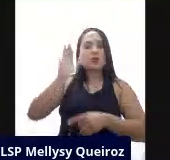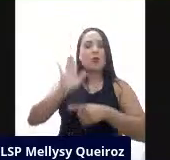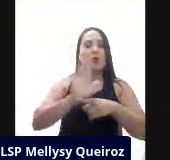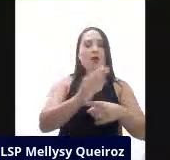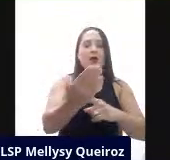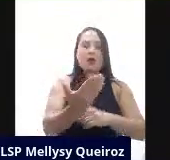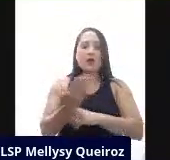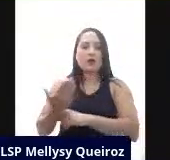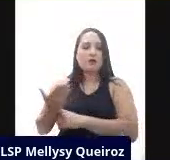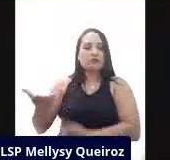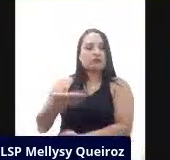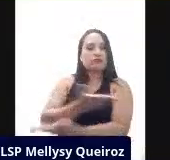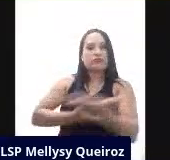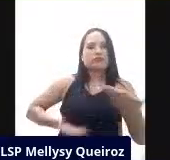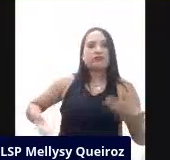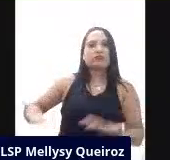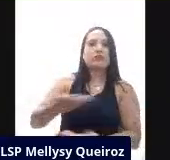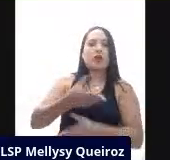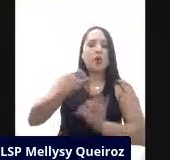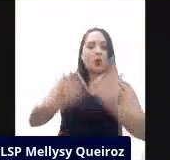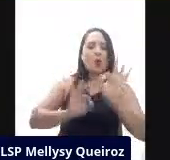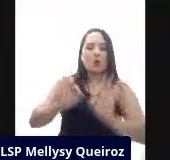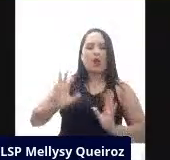organizada e abastecida.